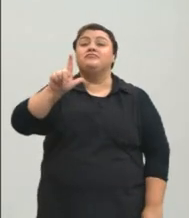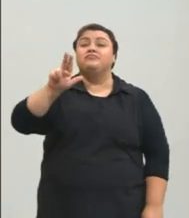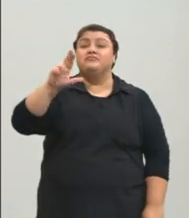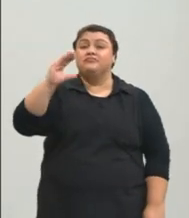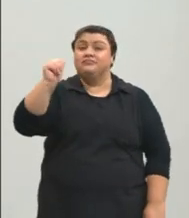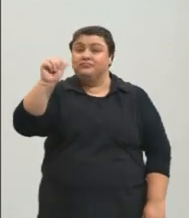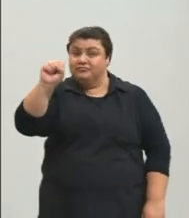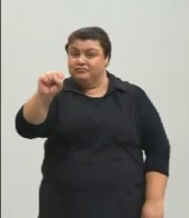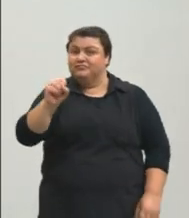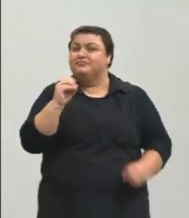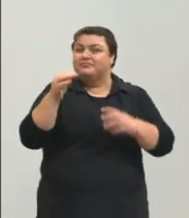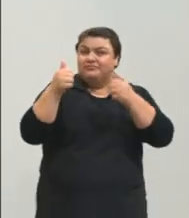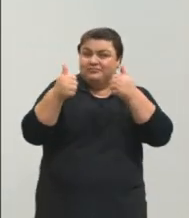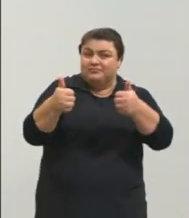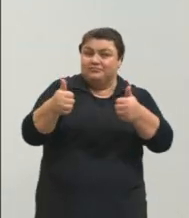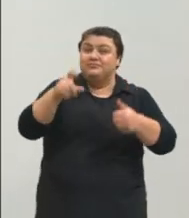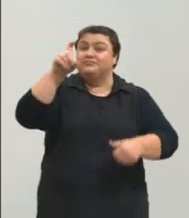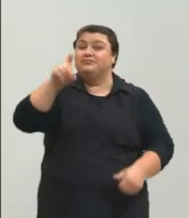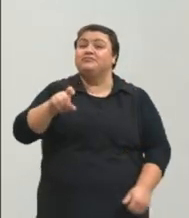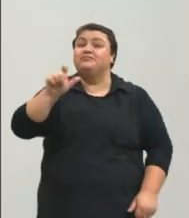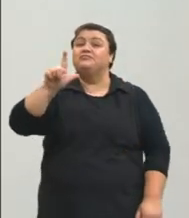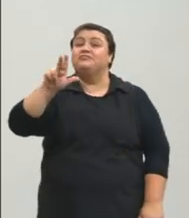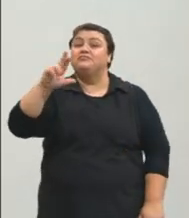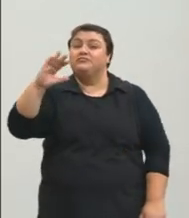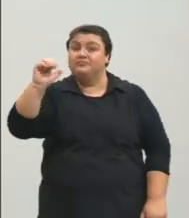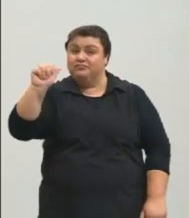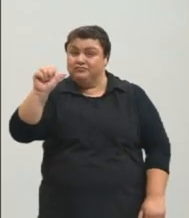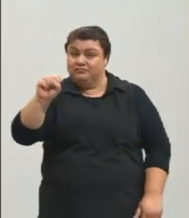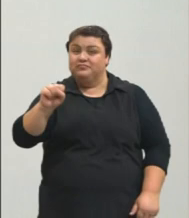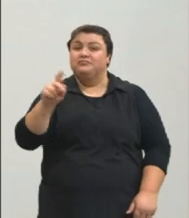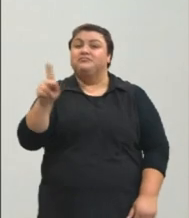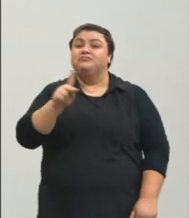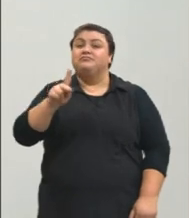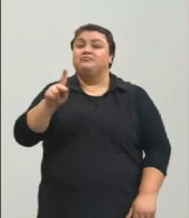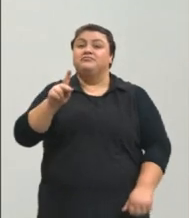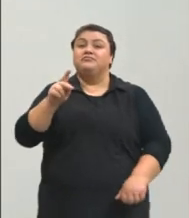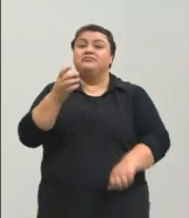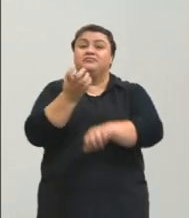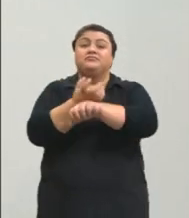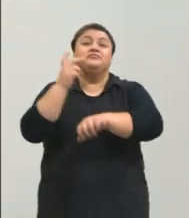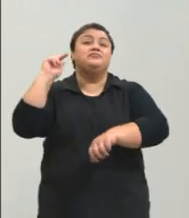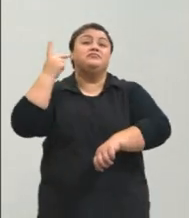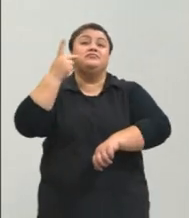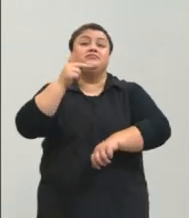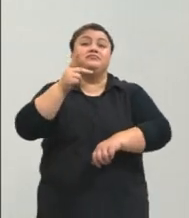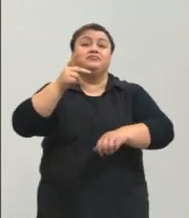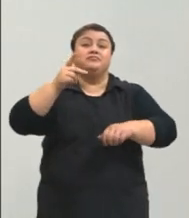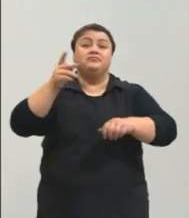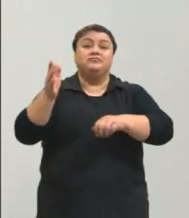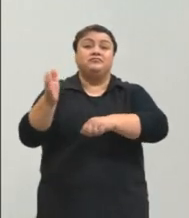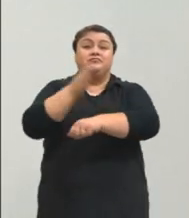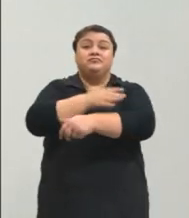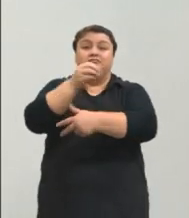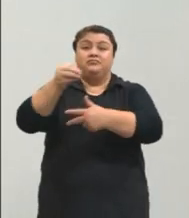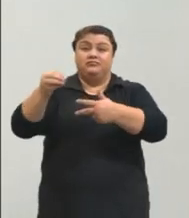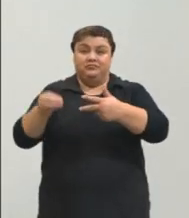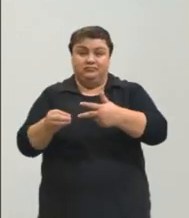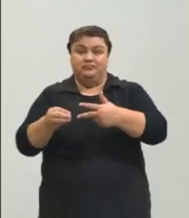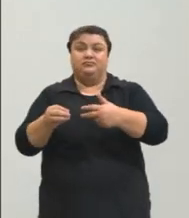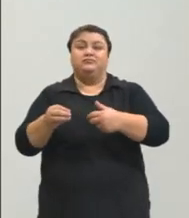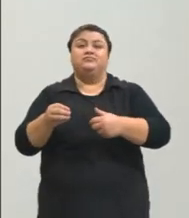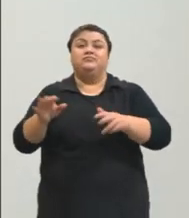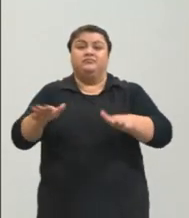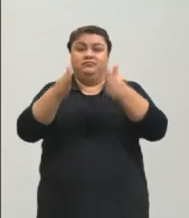E aí, pessoal, tudo bem? Eu sou o Lucas Labella, sou professor de História do Pré-ENEM da SEDUC. Eu sou um homem branco,